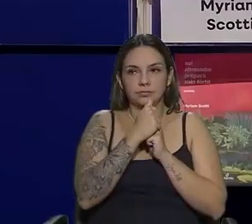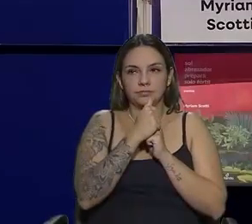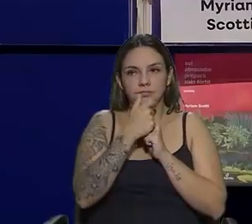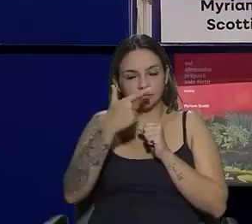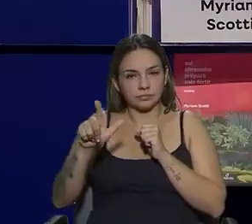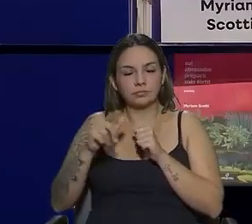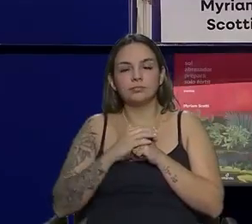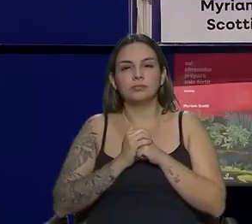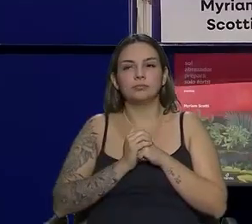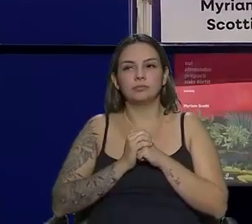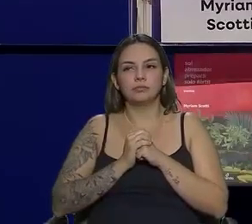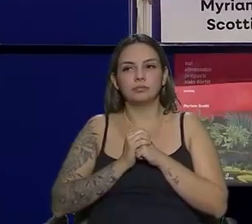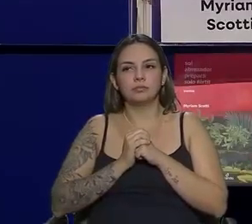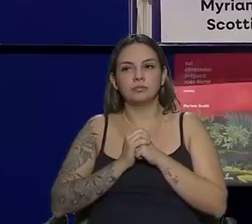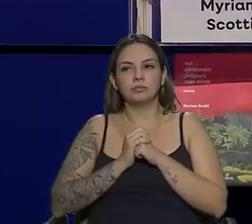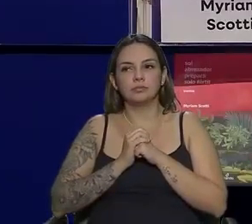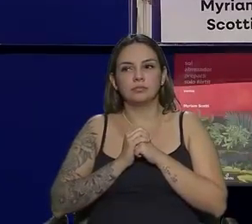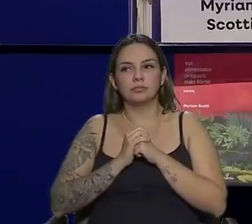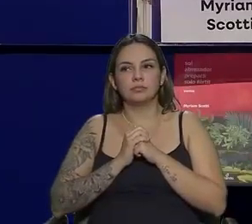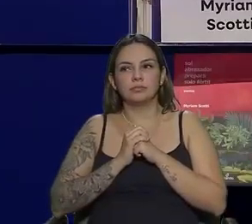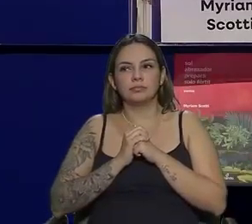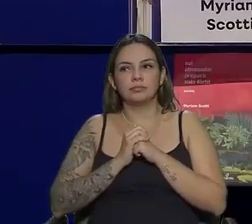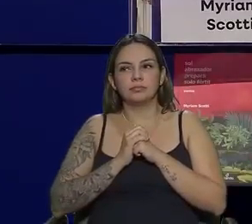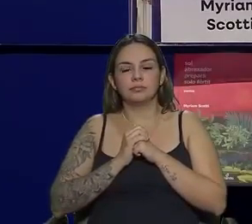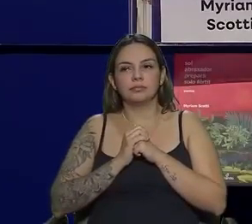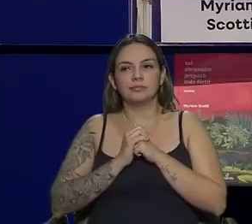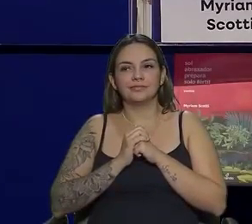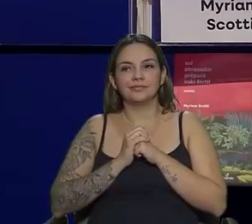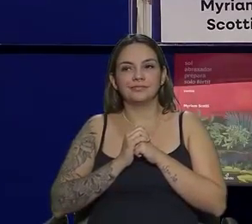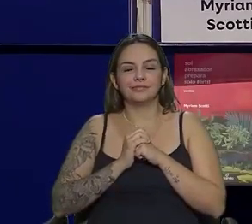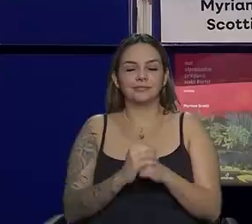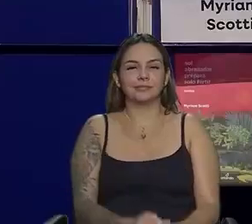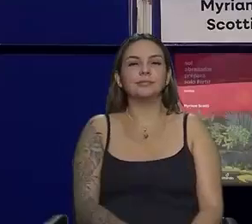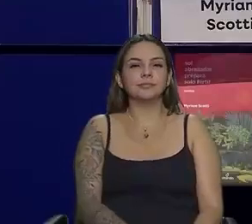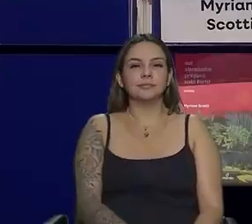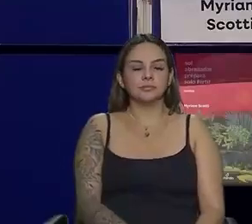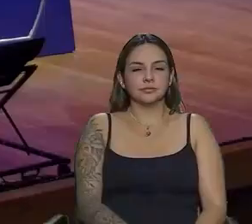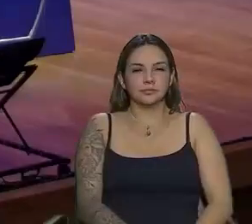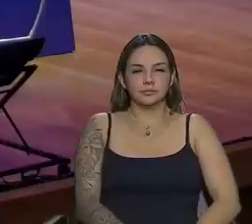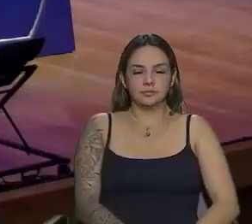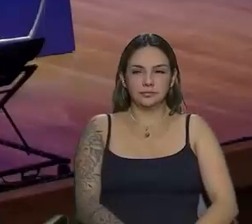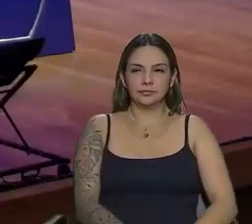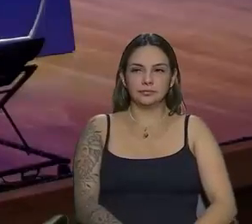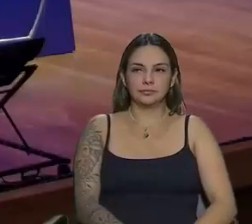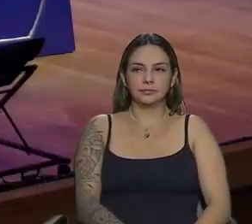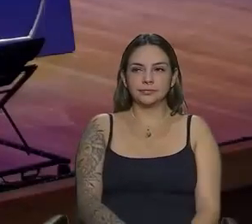condoída, para o outro. Eu me conto isso. Ai, que lindo. Bonito. Obrigado.